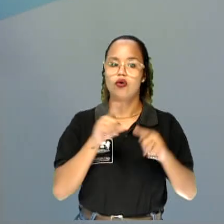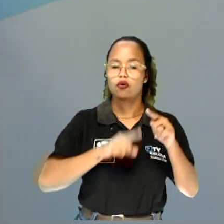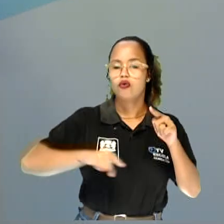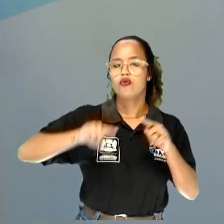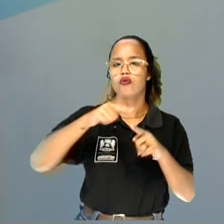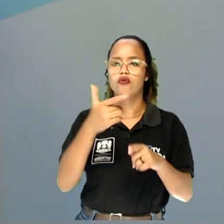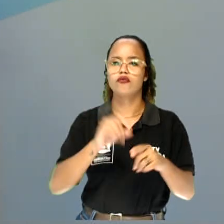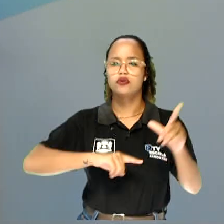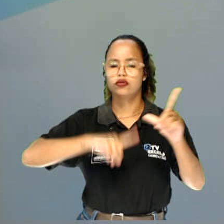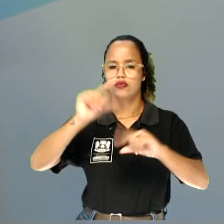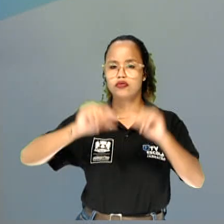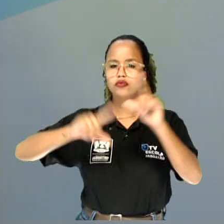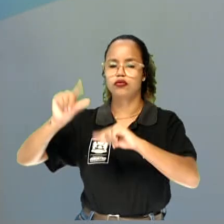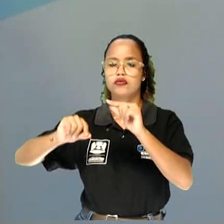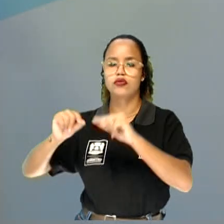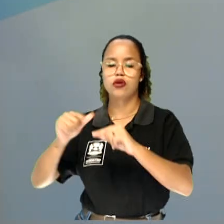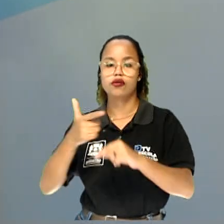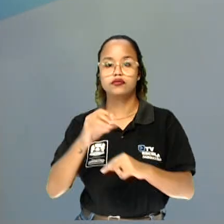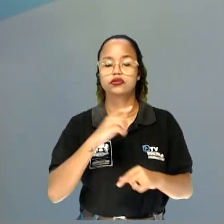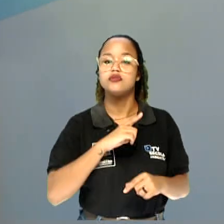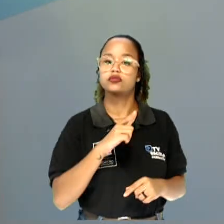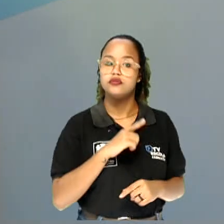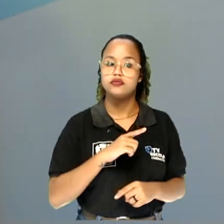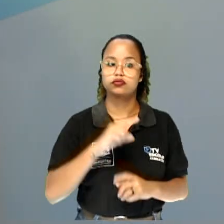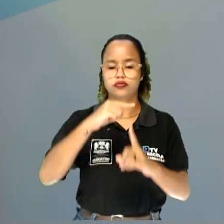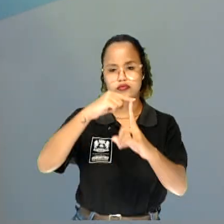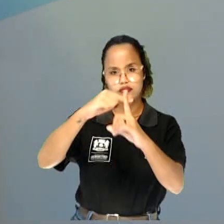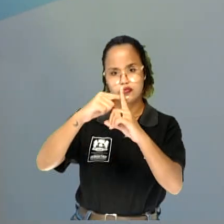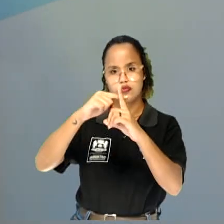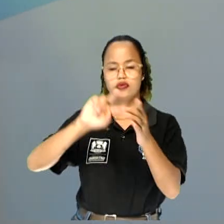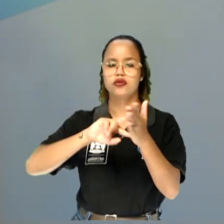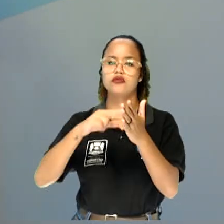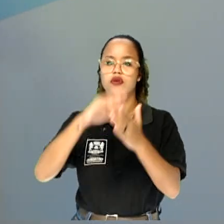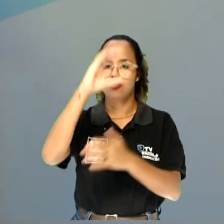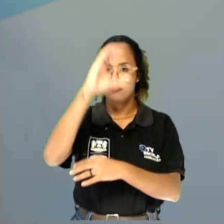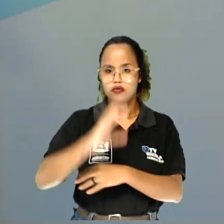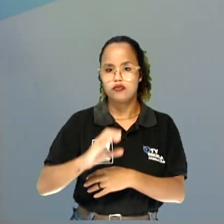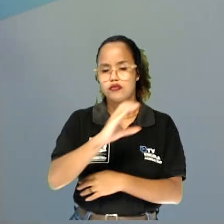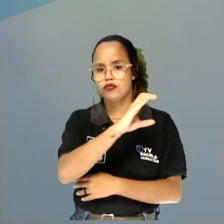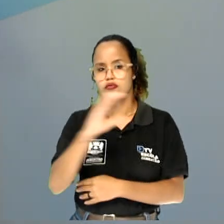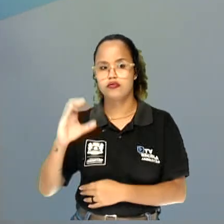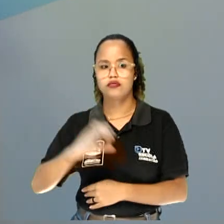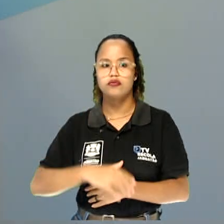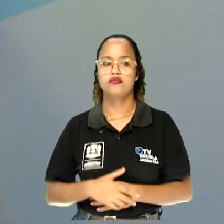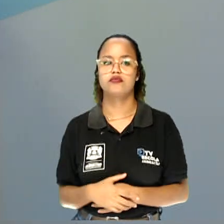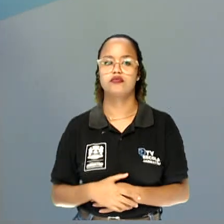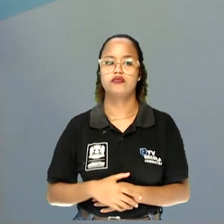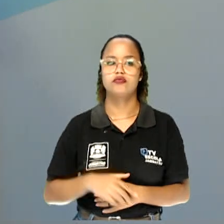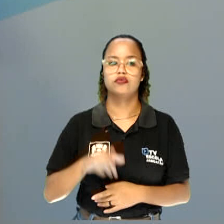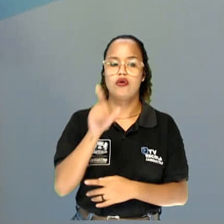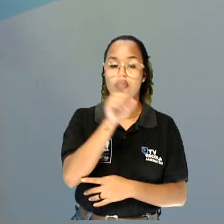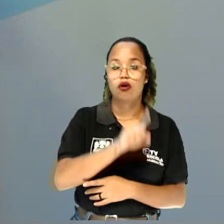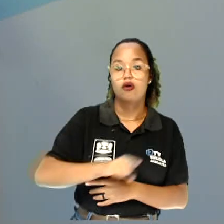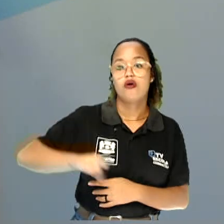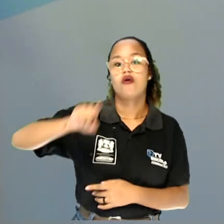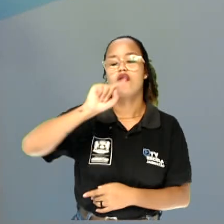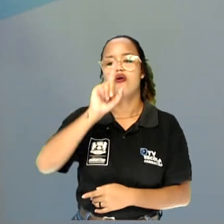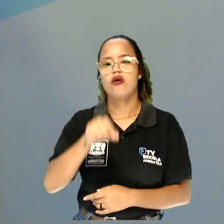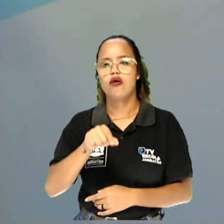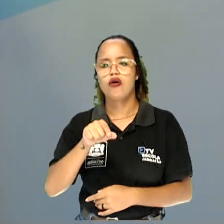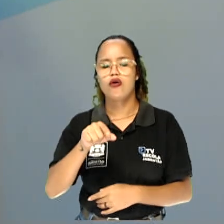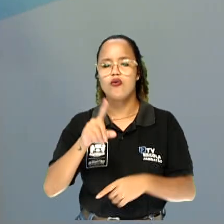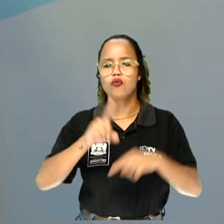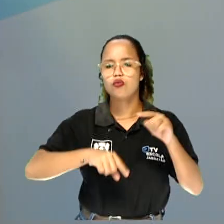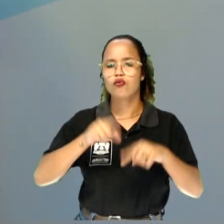20 províncias que existia. A cruz, o símbolo do catolicismo, e a esfera armilar, o instrumento de navegação.